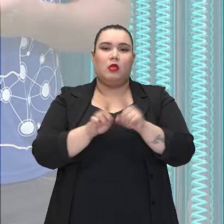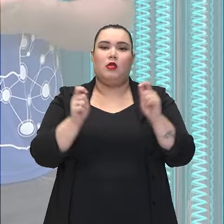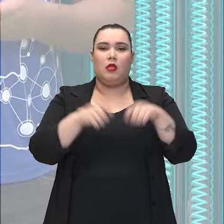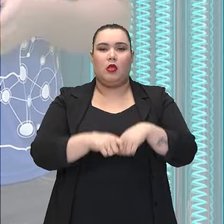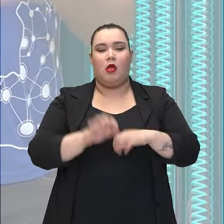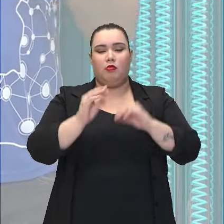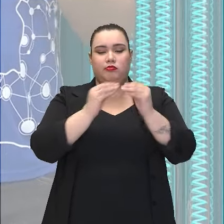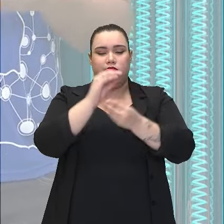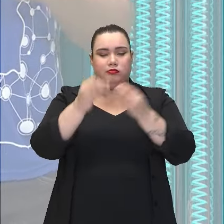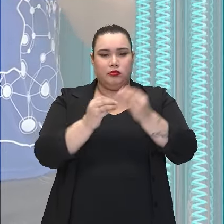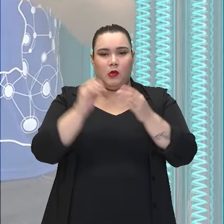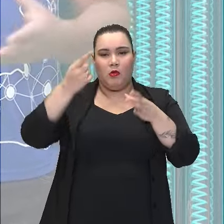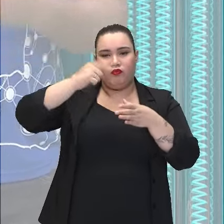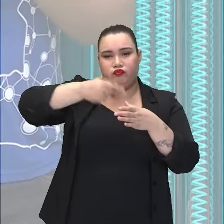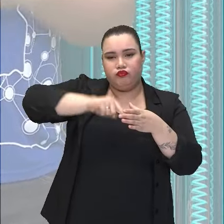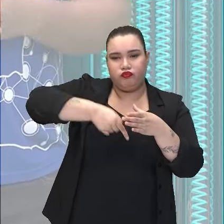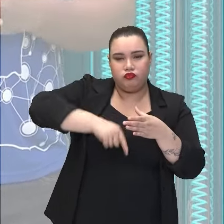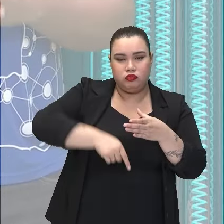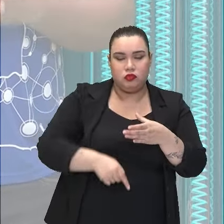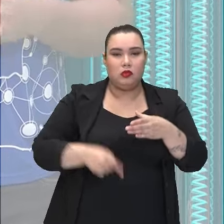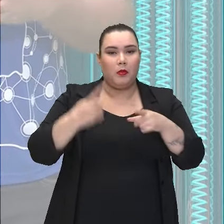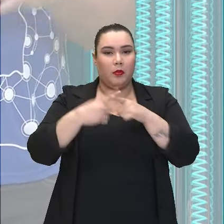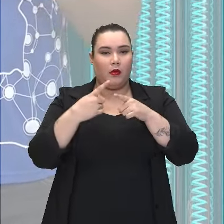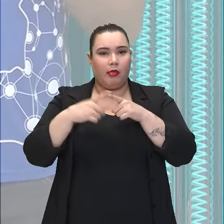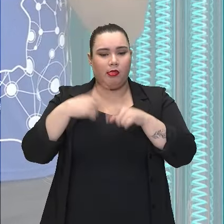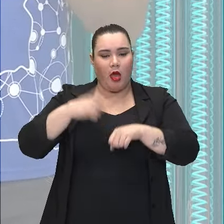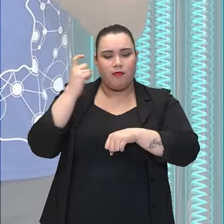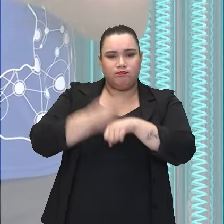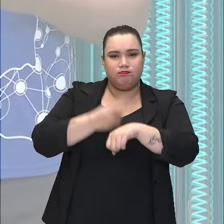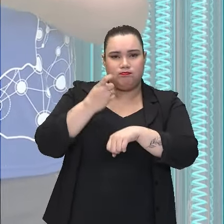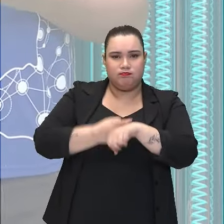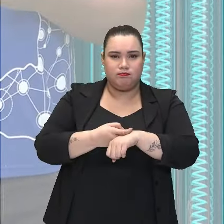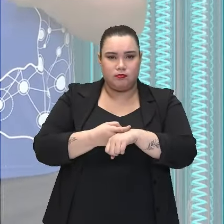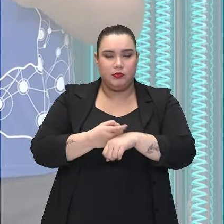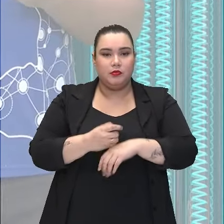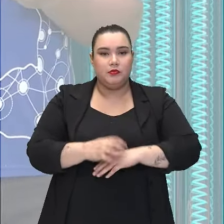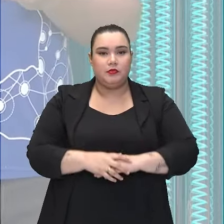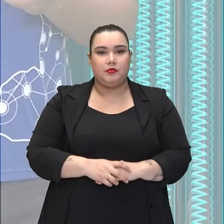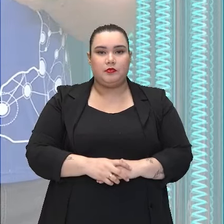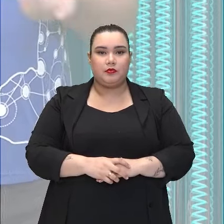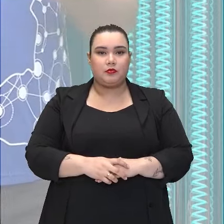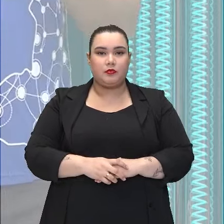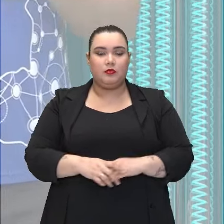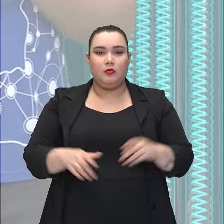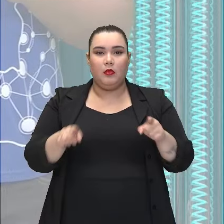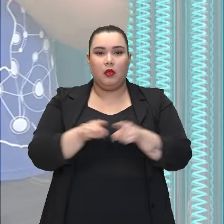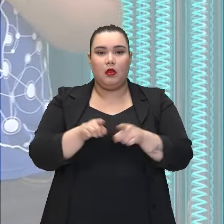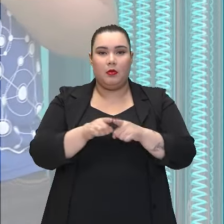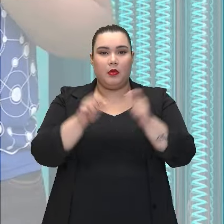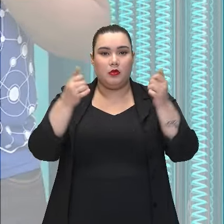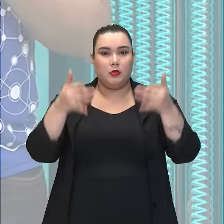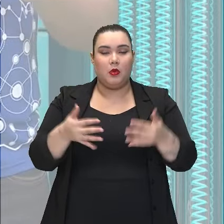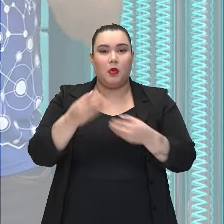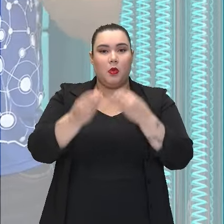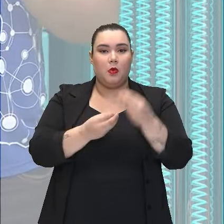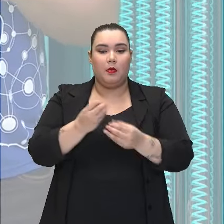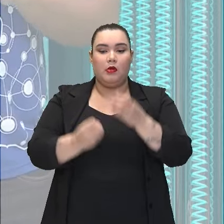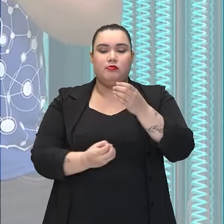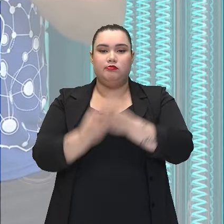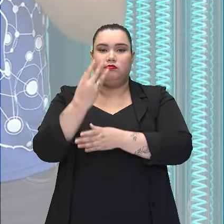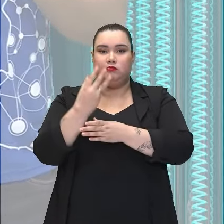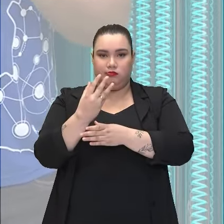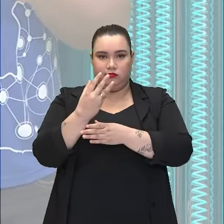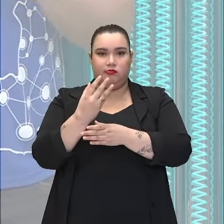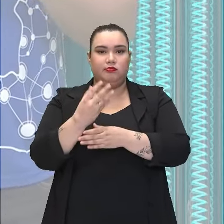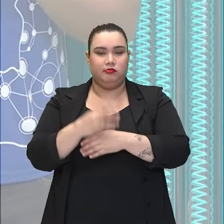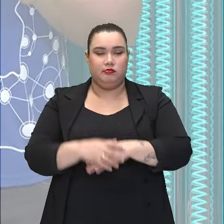de petróleo, certo? Devido à sua alta resistência. E vimos também que ele conta para a gente como surgiu esses diamantes. Será